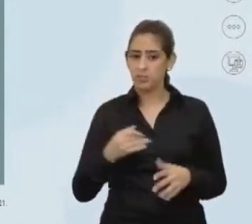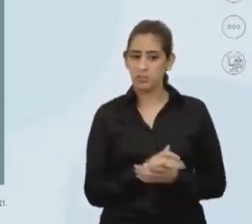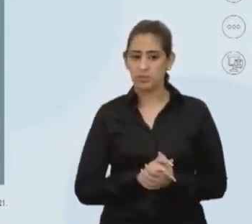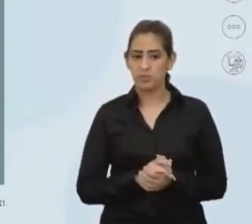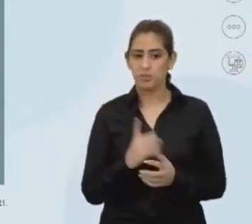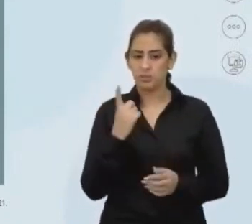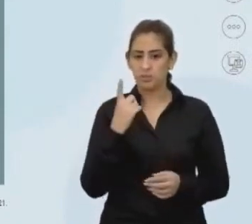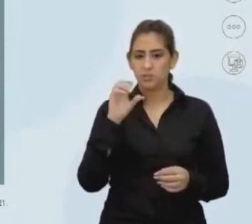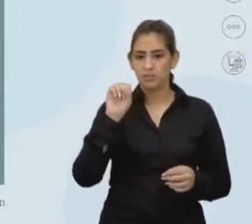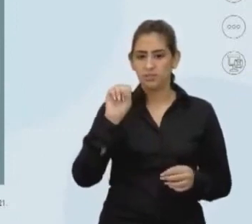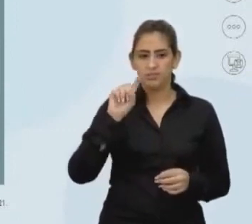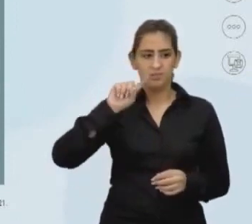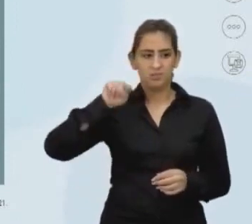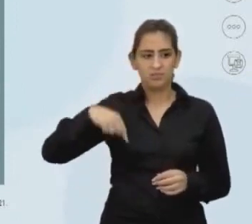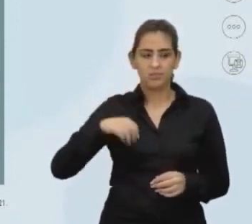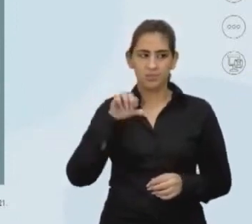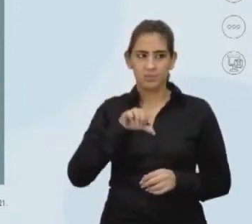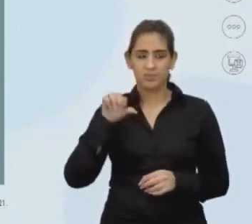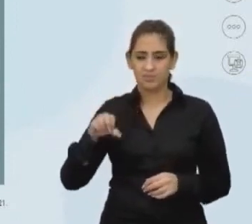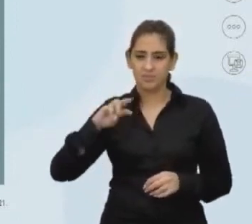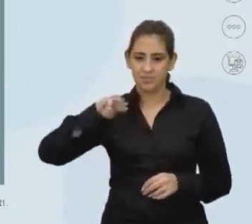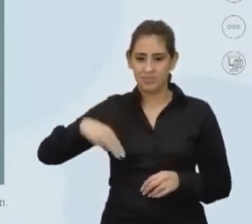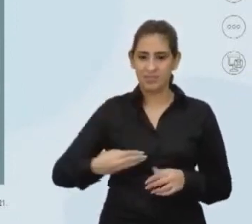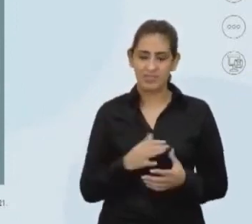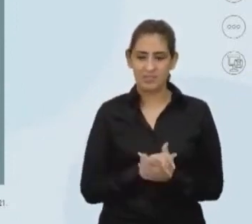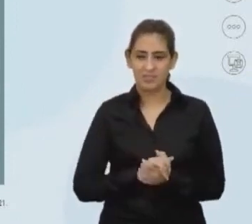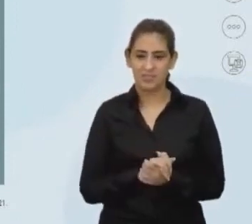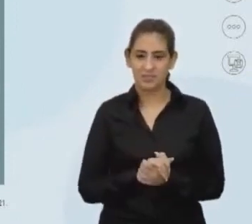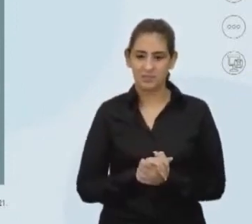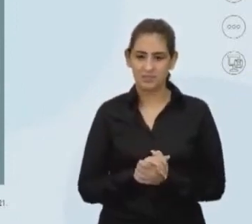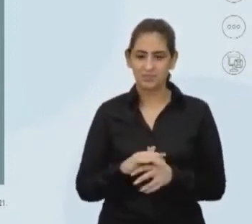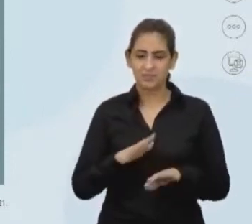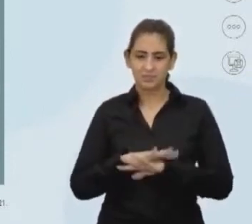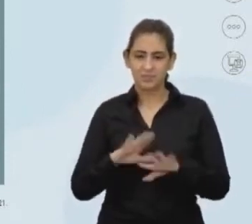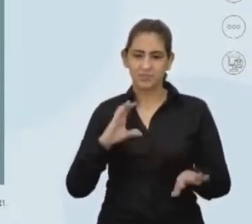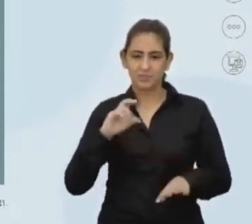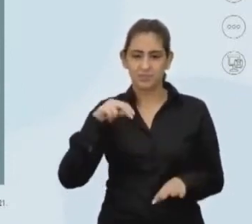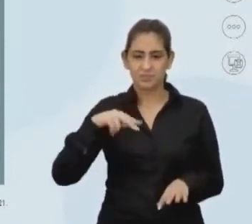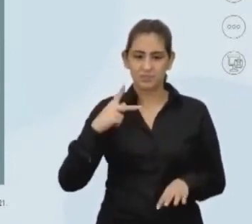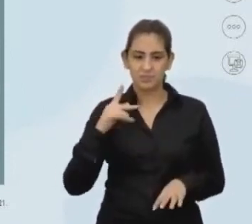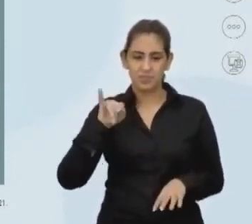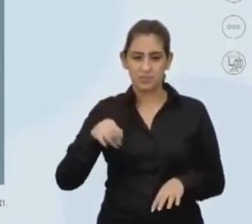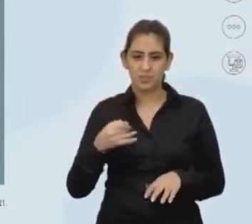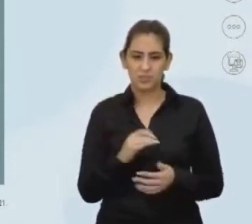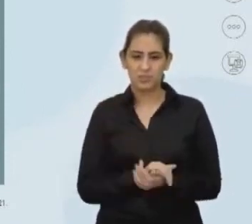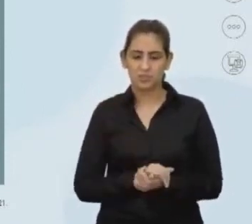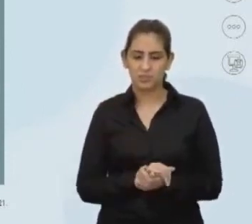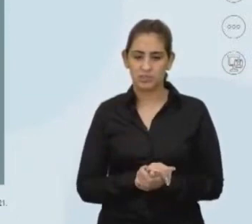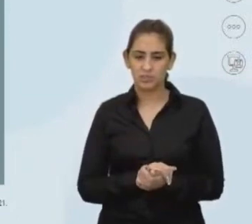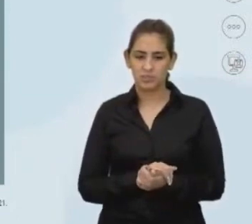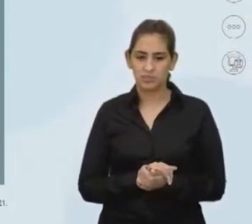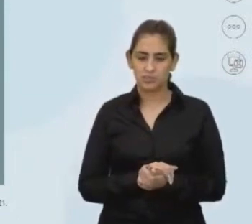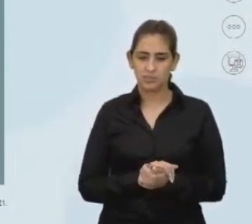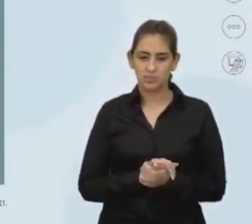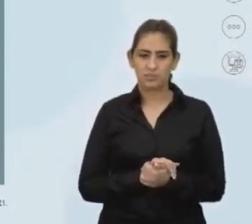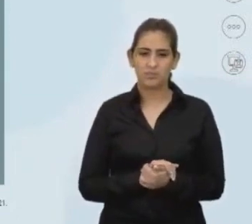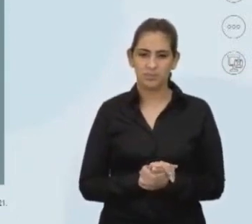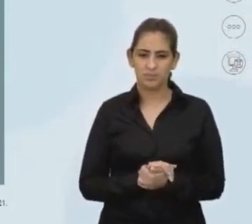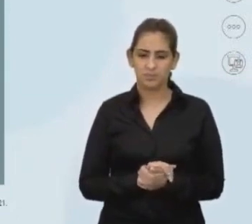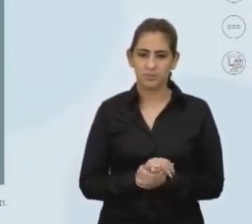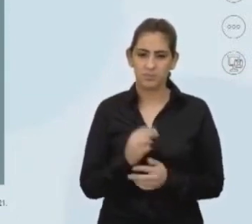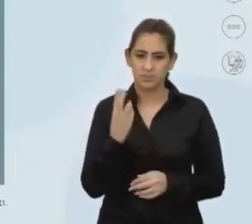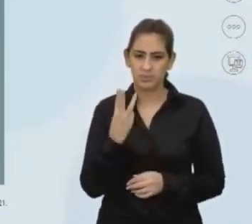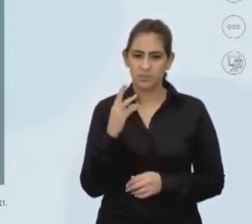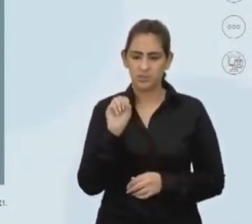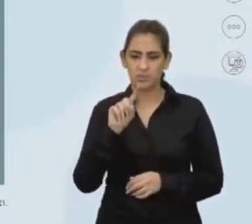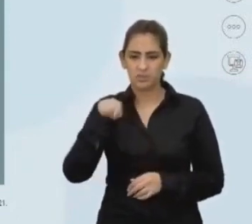18,99 milhões conta própria sem o CNPJ e quase metade desse contingente de